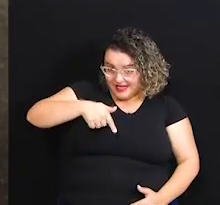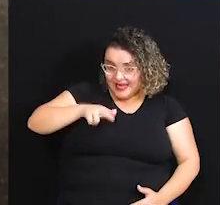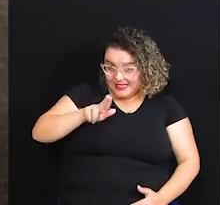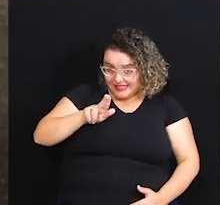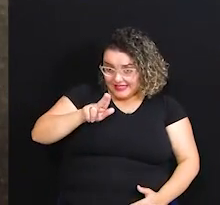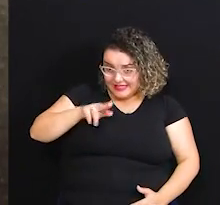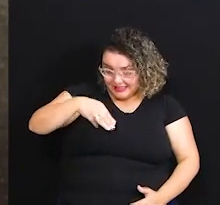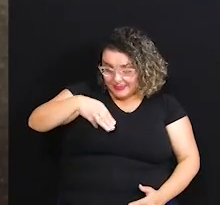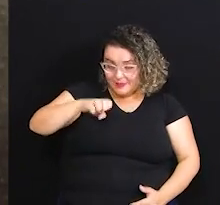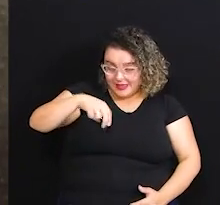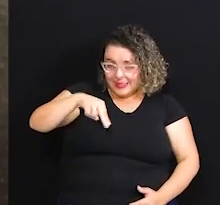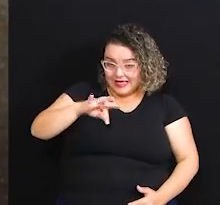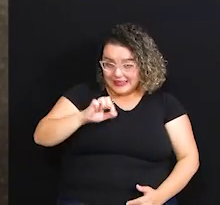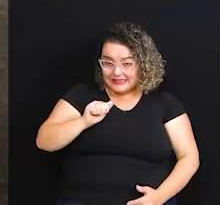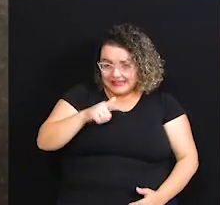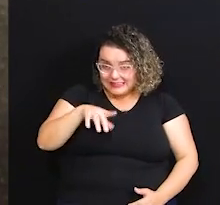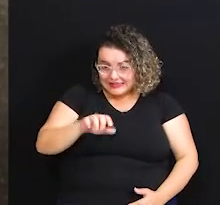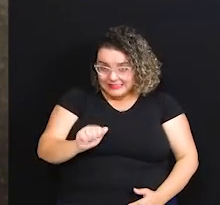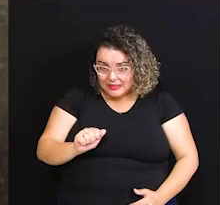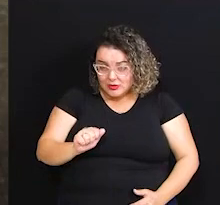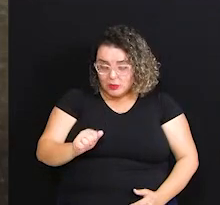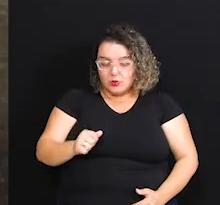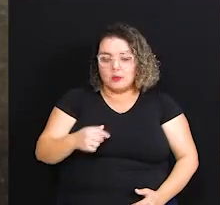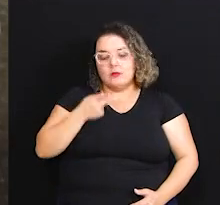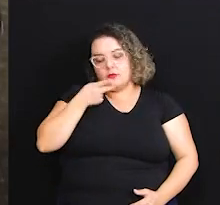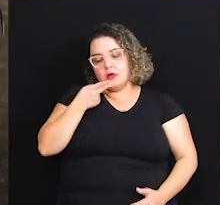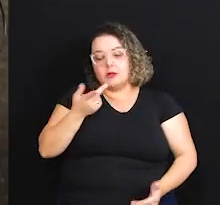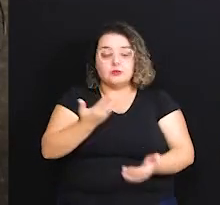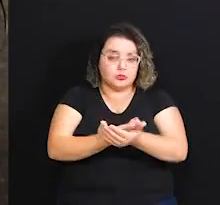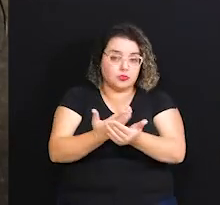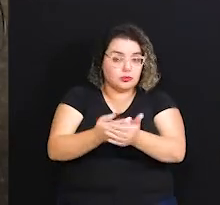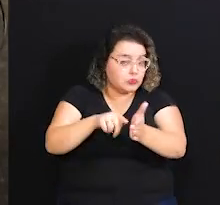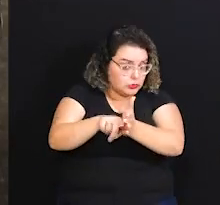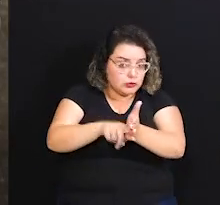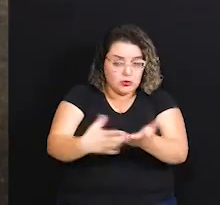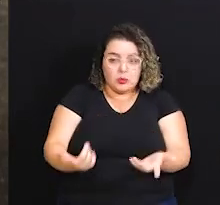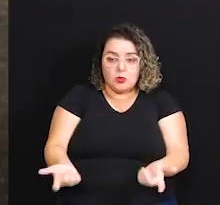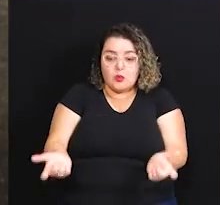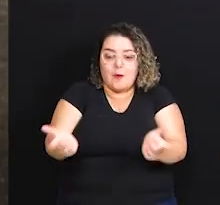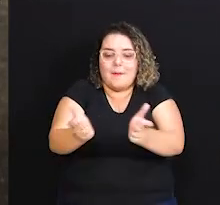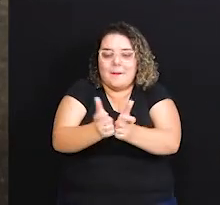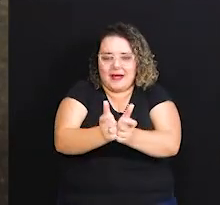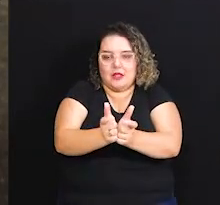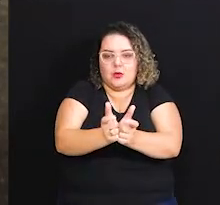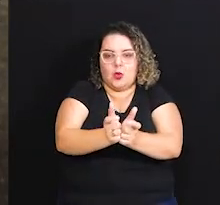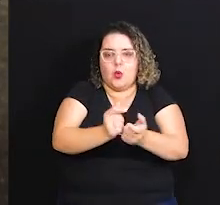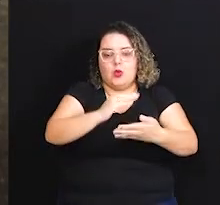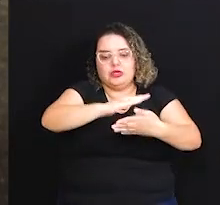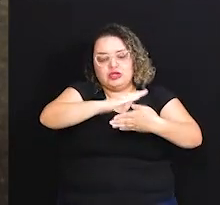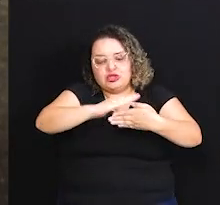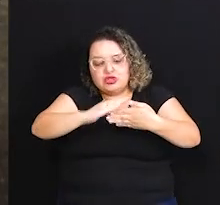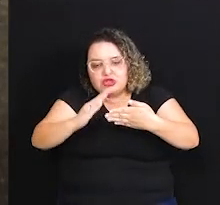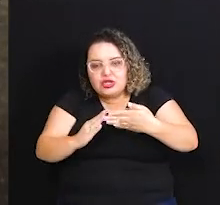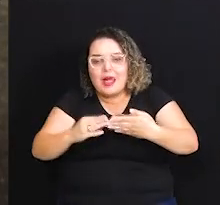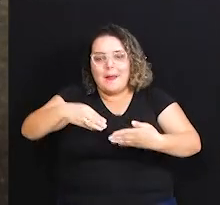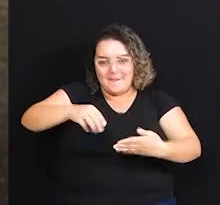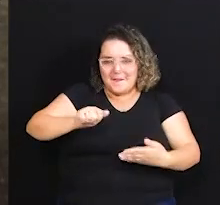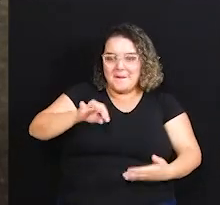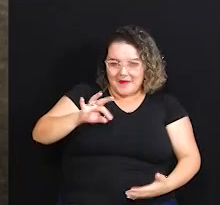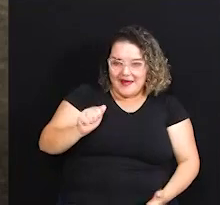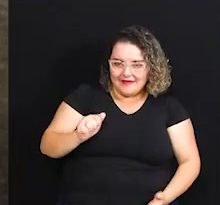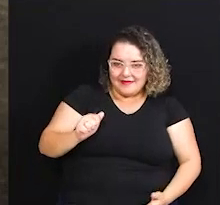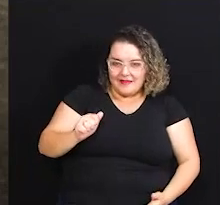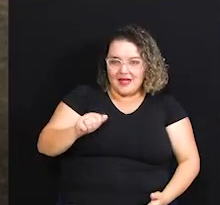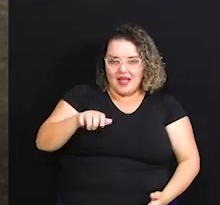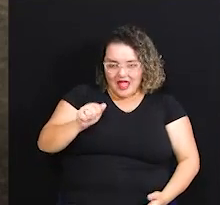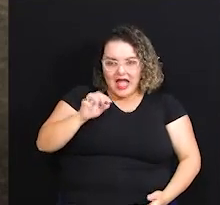conforme a gente diz e os estudos também falam, quanto menor o fragmento de mata, quanto menos interconectado